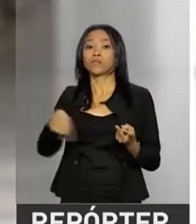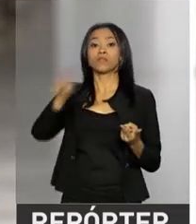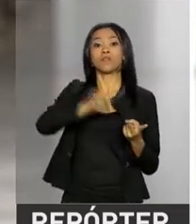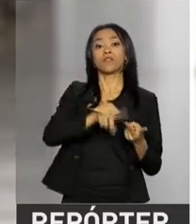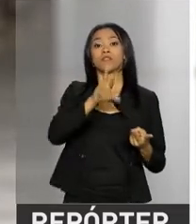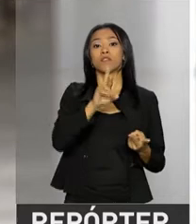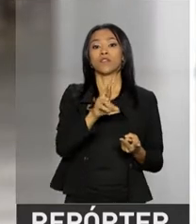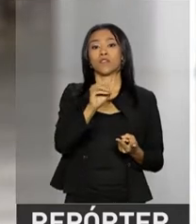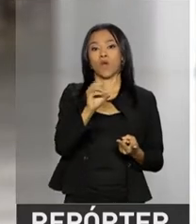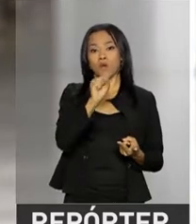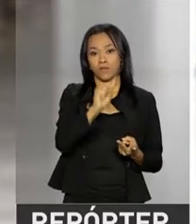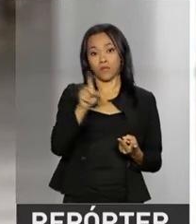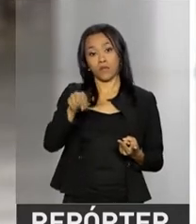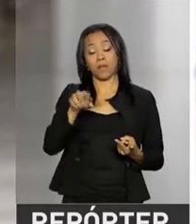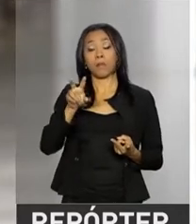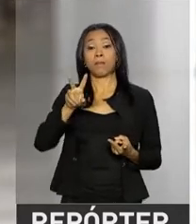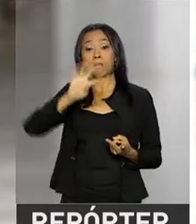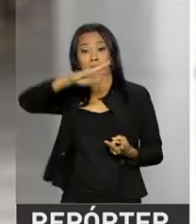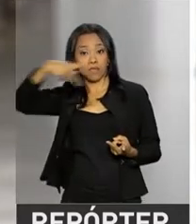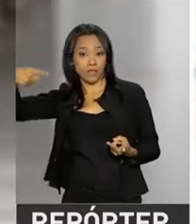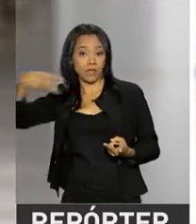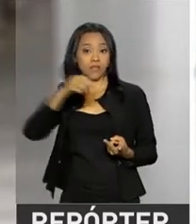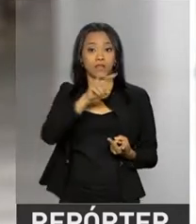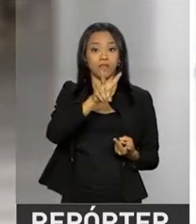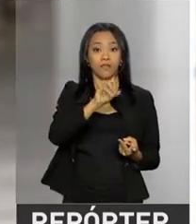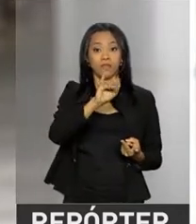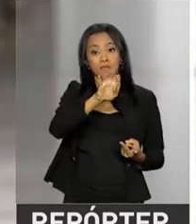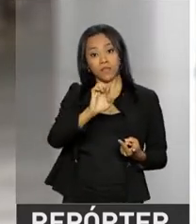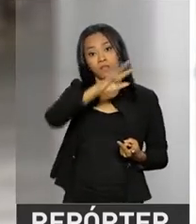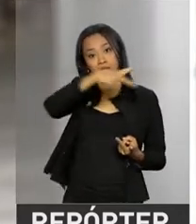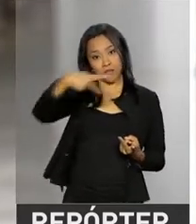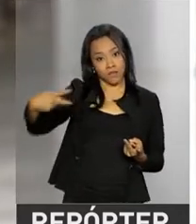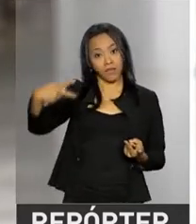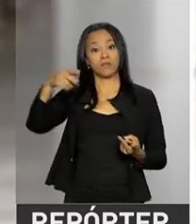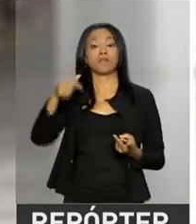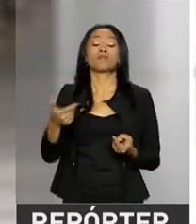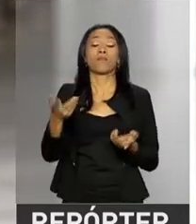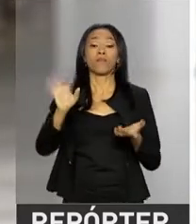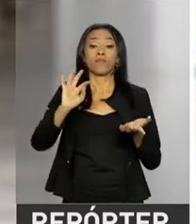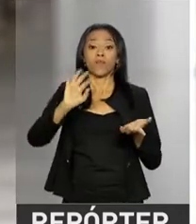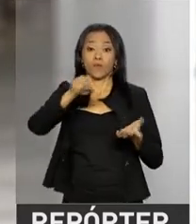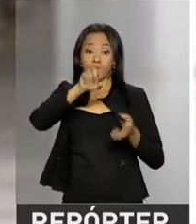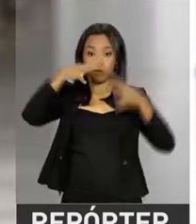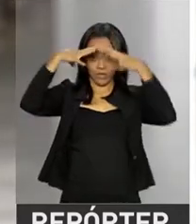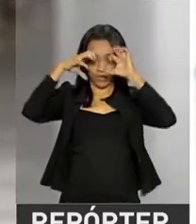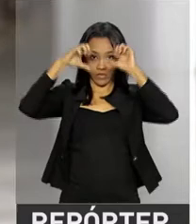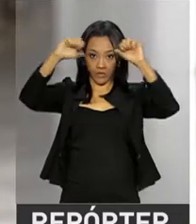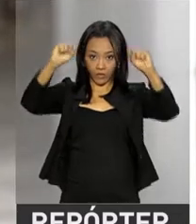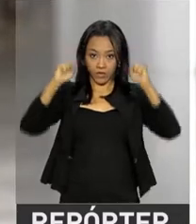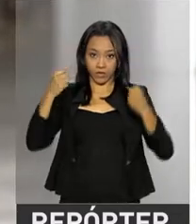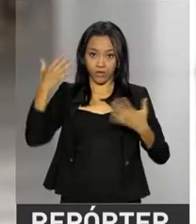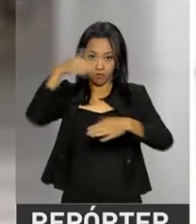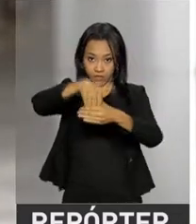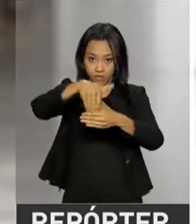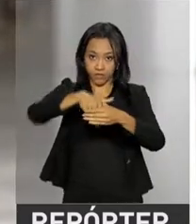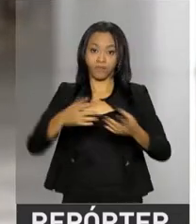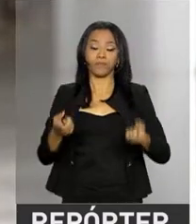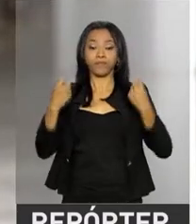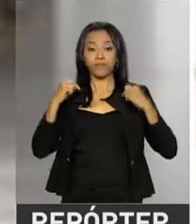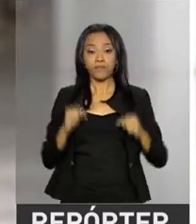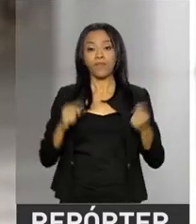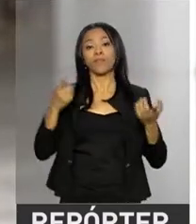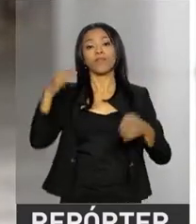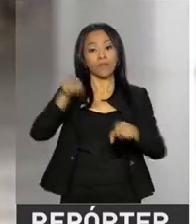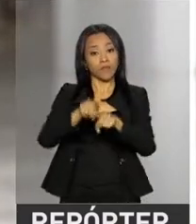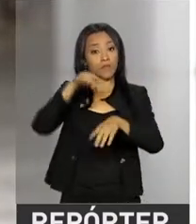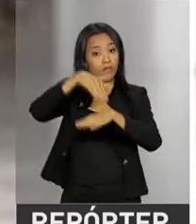presidência e vice-presidência do tribunal superior eleitoral e na noite dessa segunda-feira o presidente michel temer participou de mais um